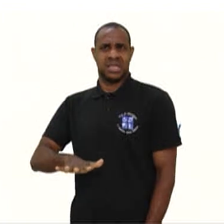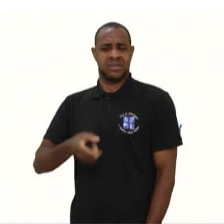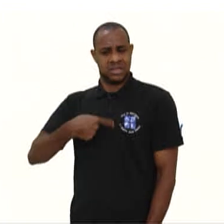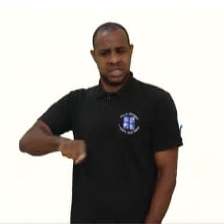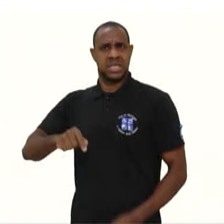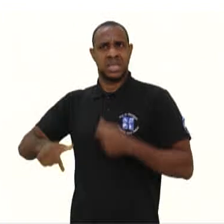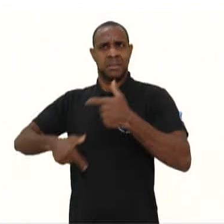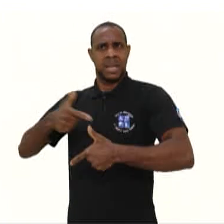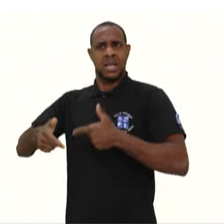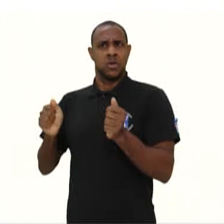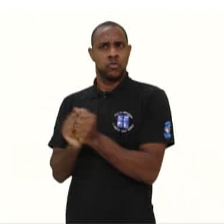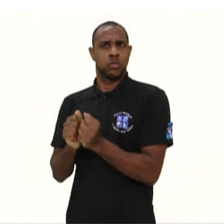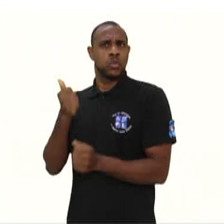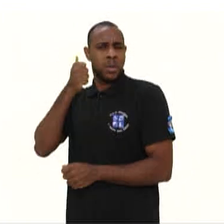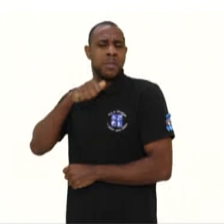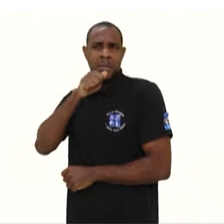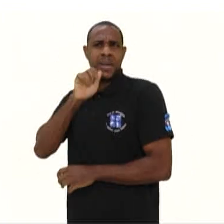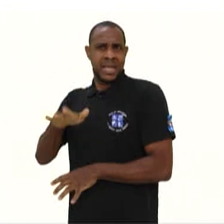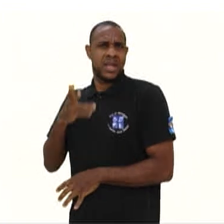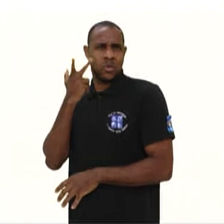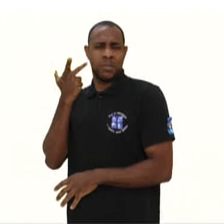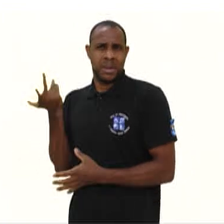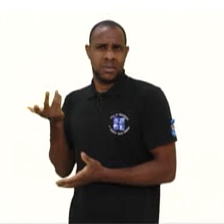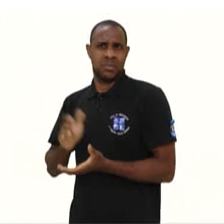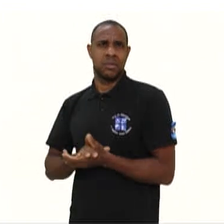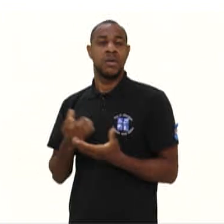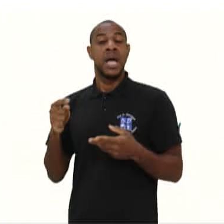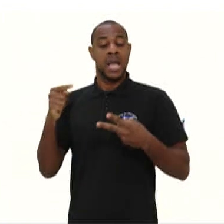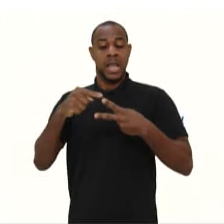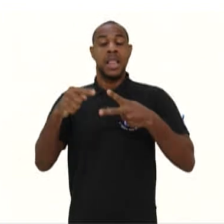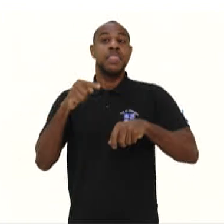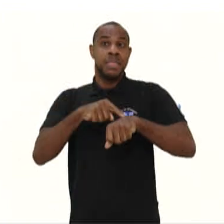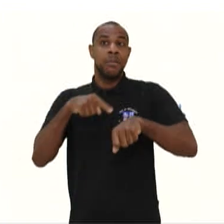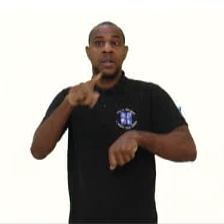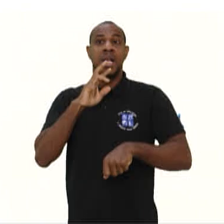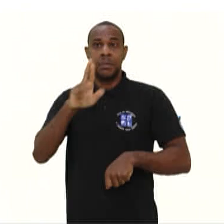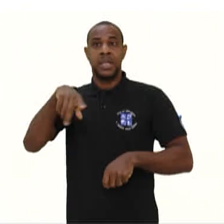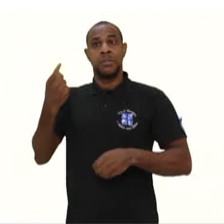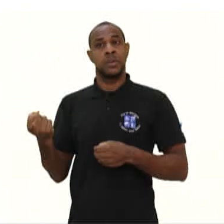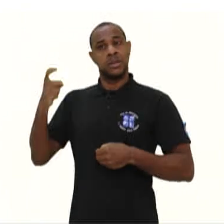ao trabalho com as suas mães hoje em dia? Vou dar um tempinho para vocês responderem e a gente já retorna.